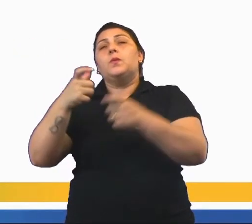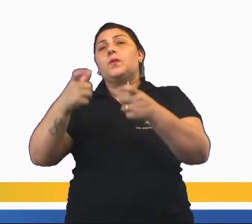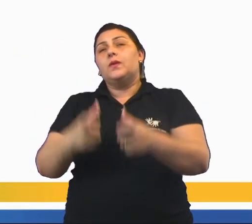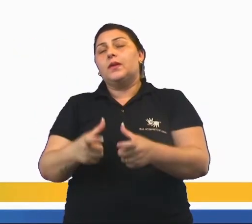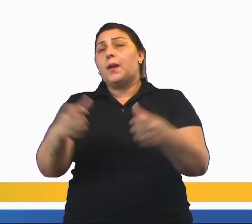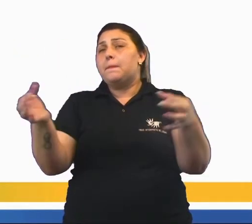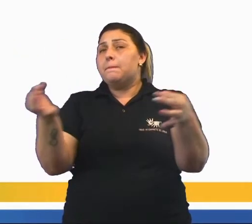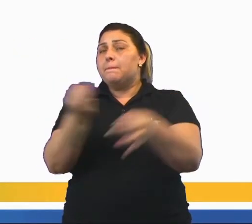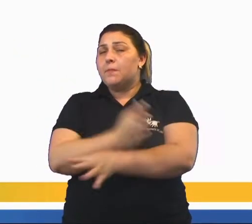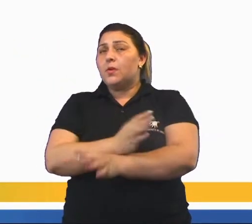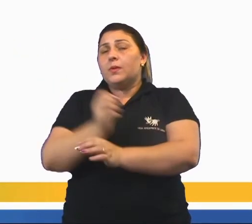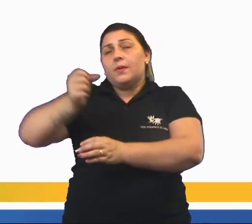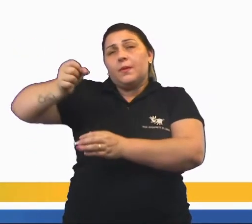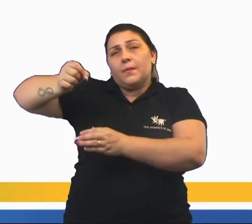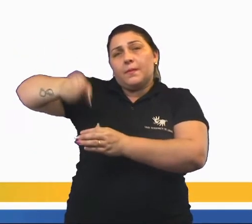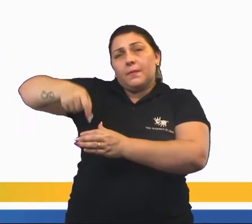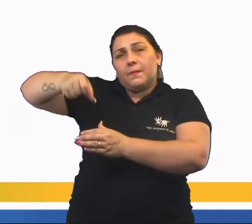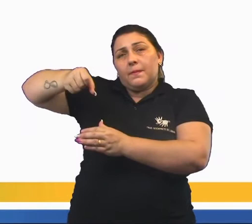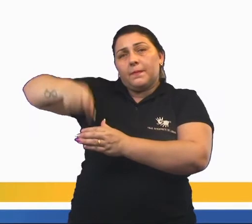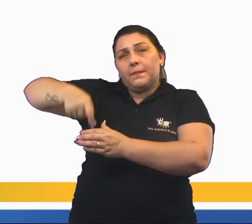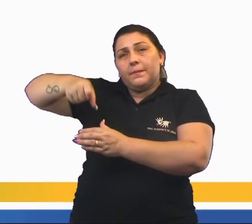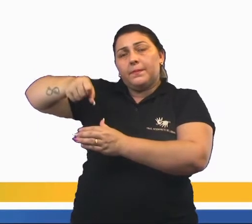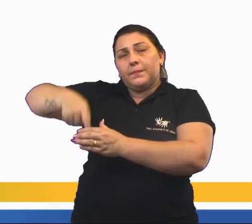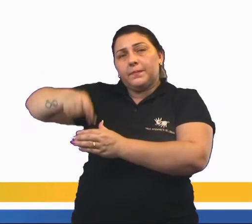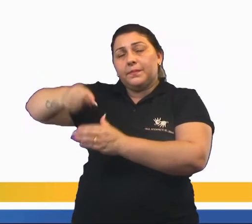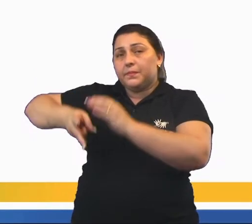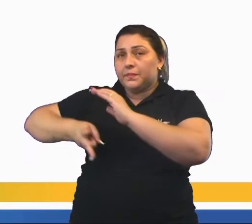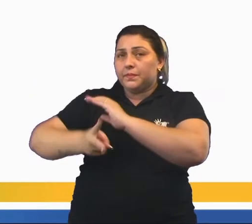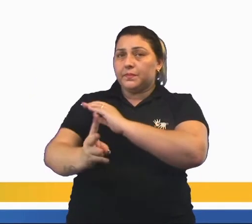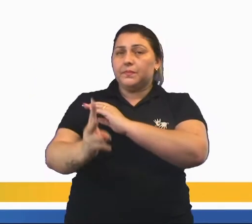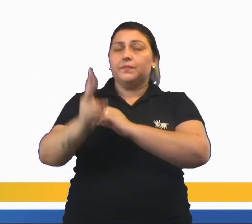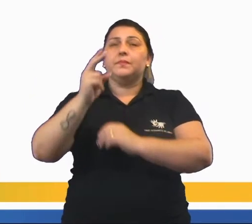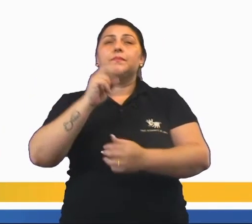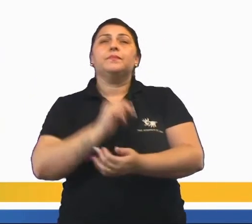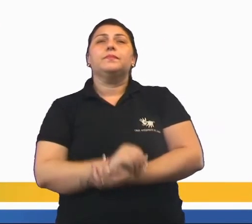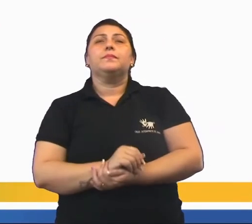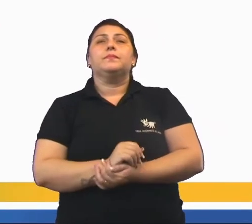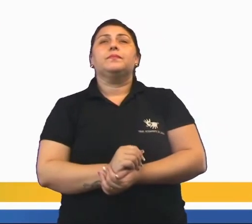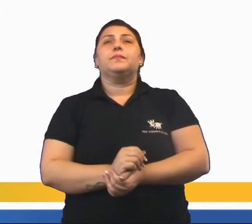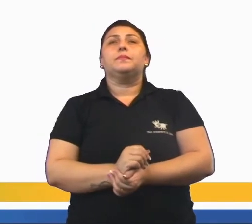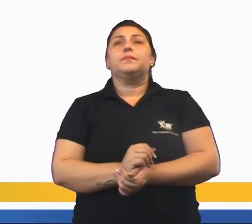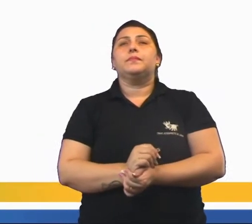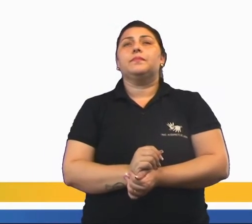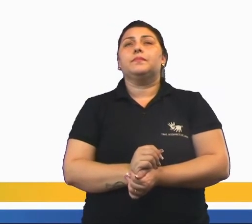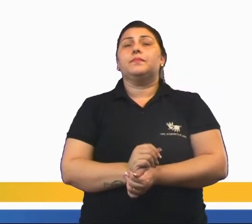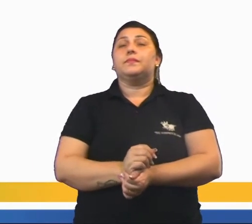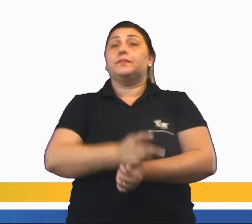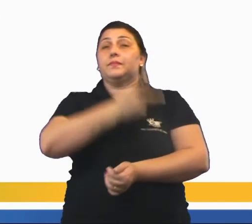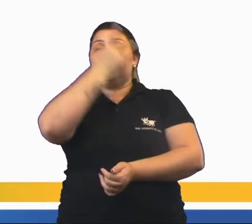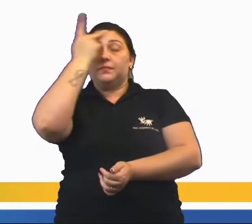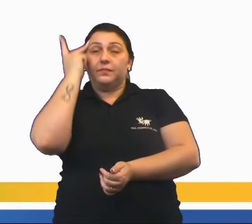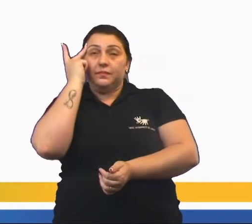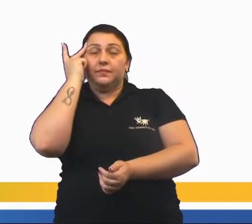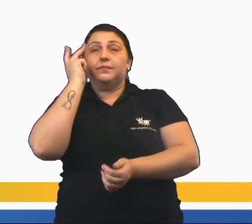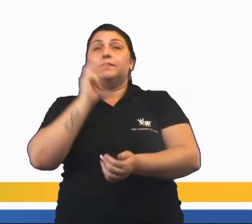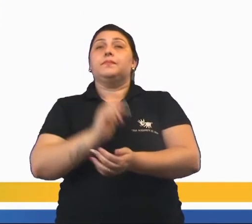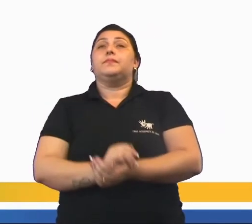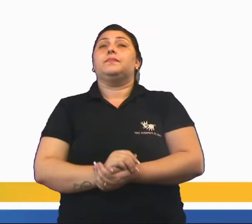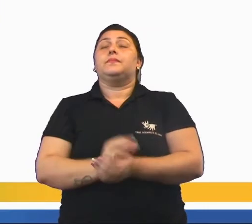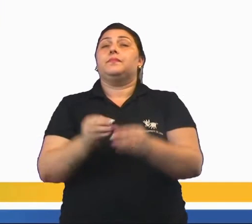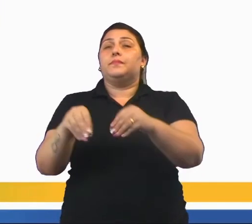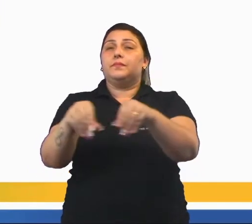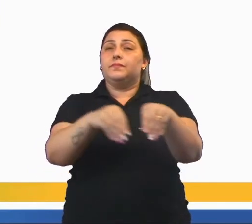está pronta, preparada para alguém lá e continuar esse plantio. E aqui nós temos uma pessoa, né, com esse